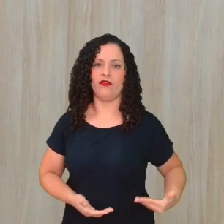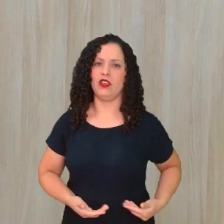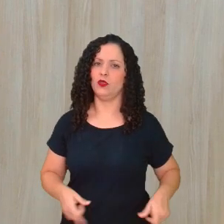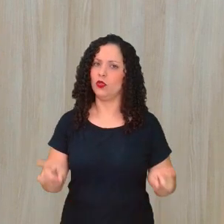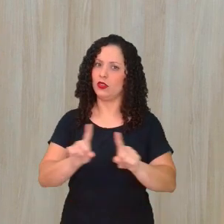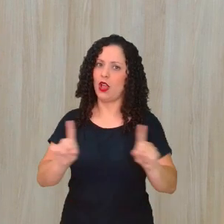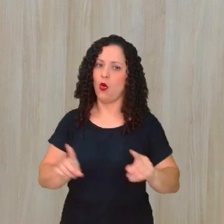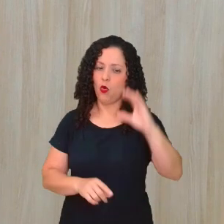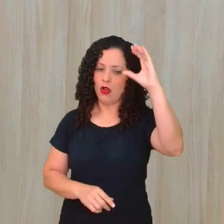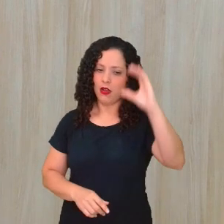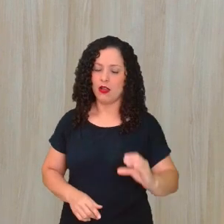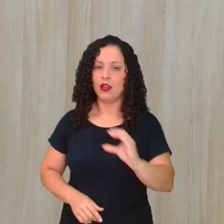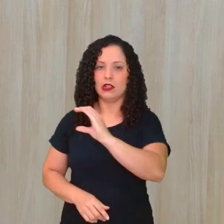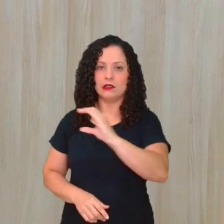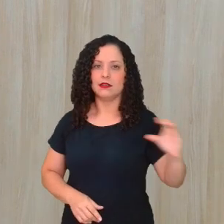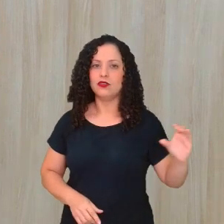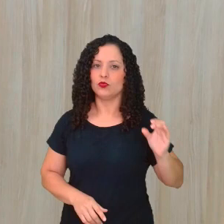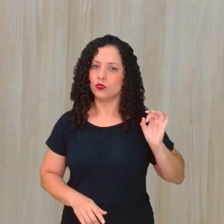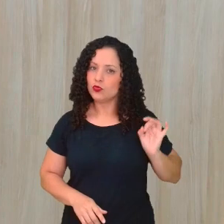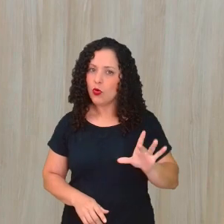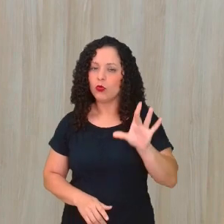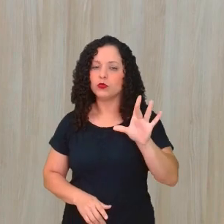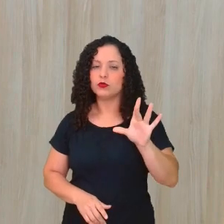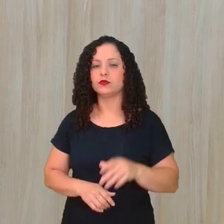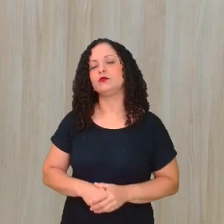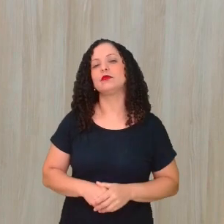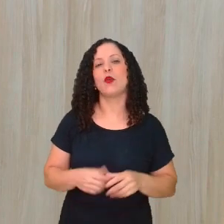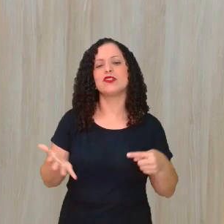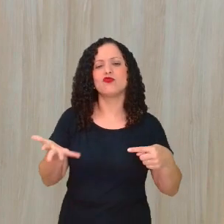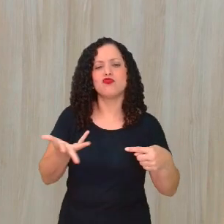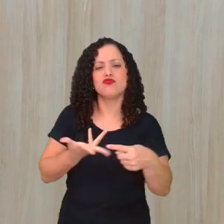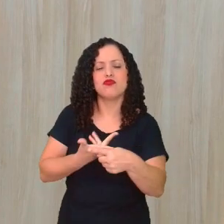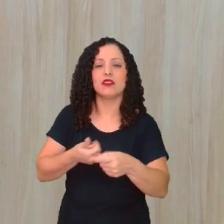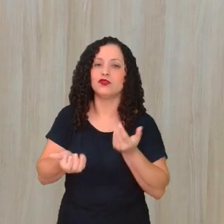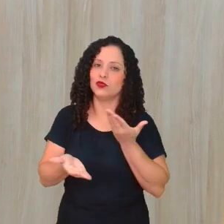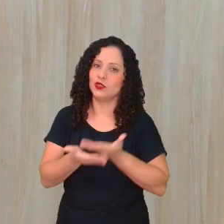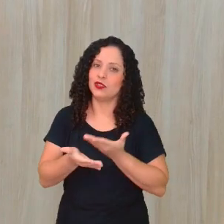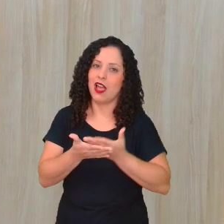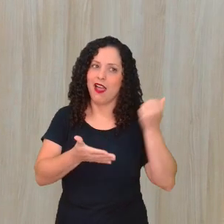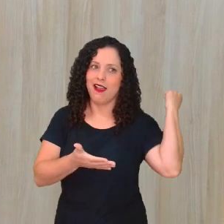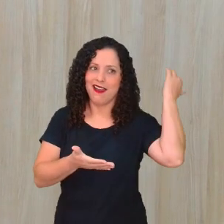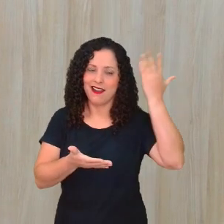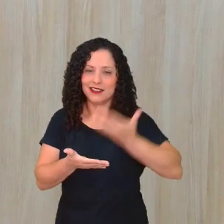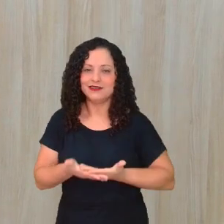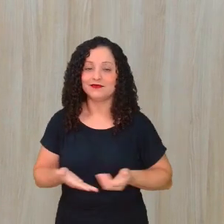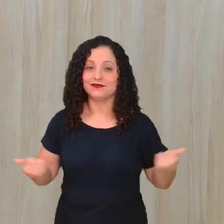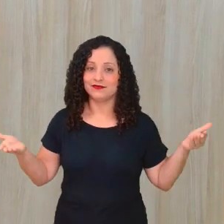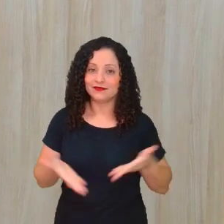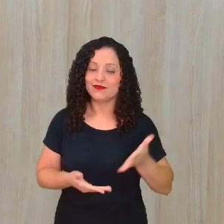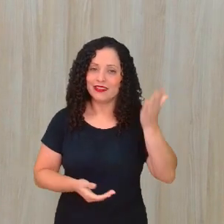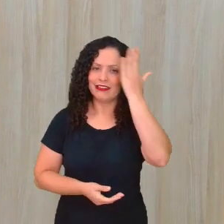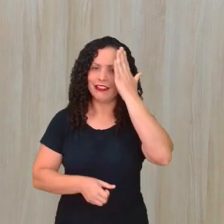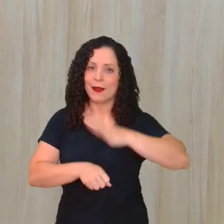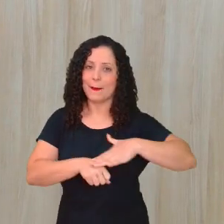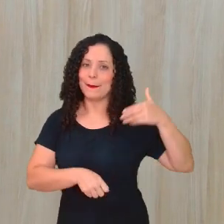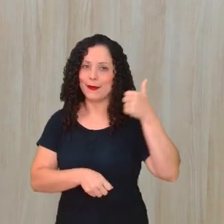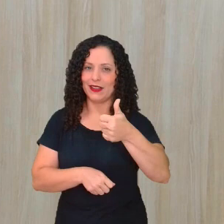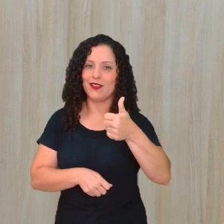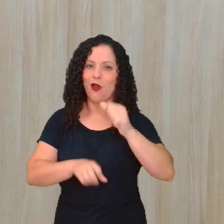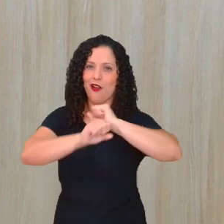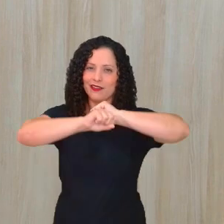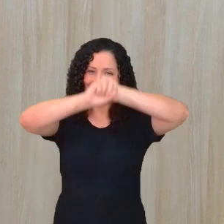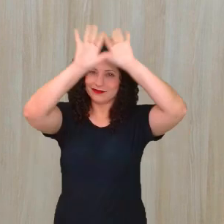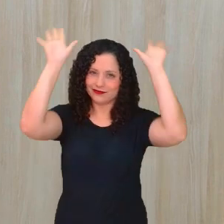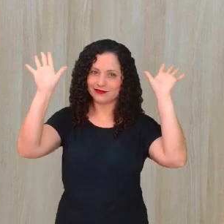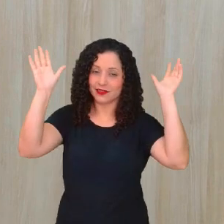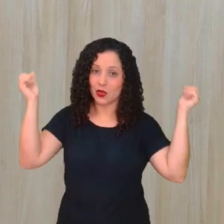do catolicismo, certo? Então, tudo isso a gente viu e a gente vai entender um pouquinho melhor na aula de hoje, né?